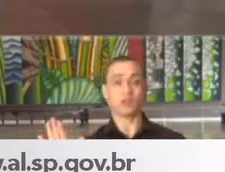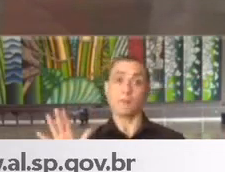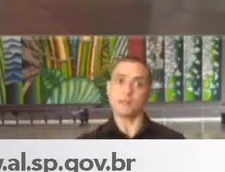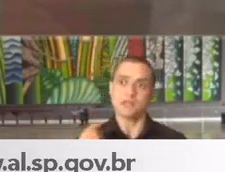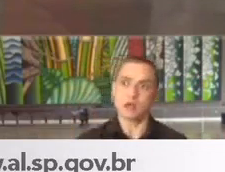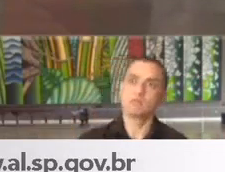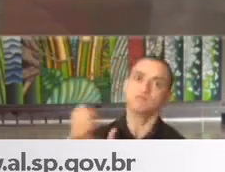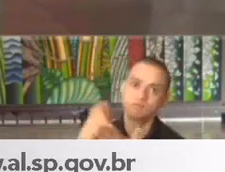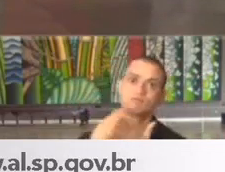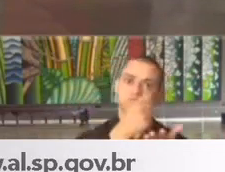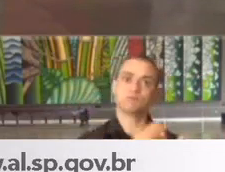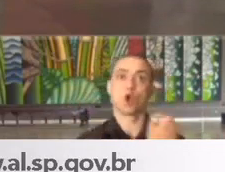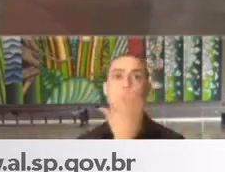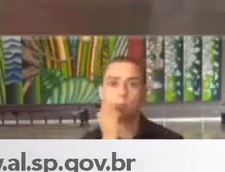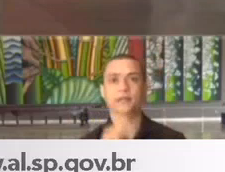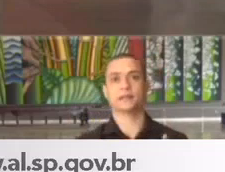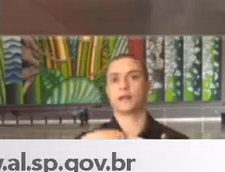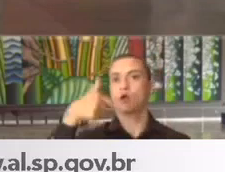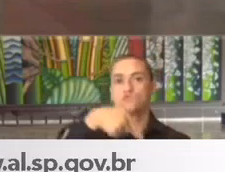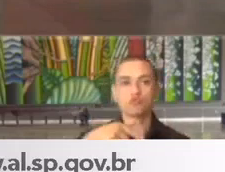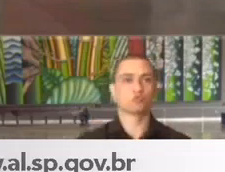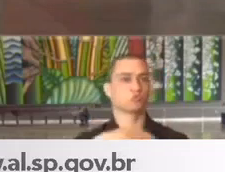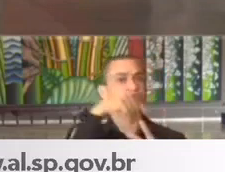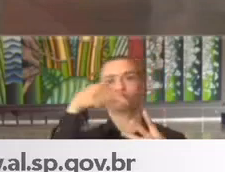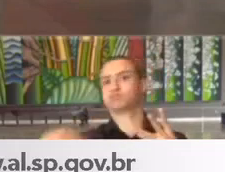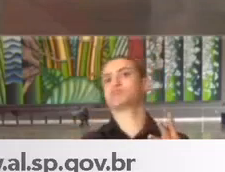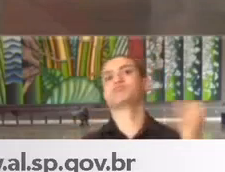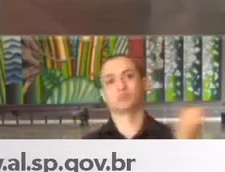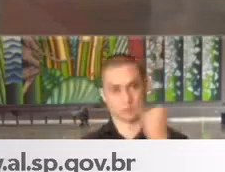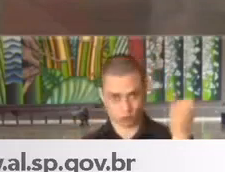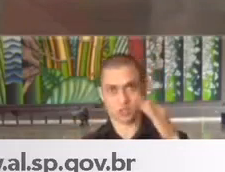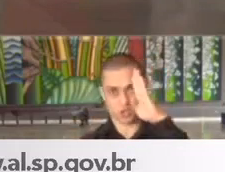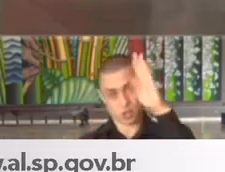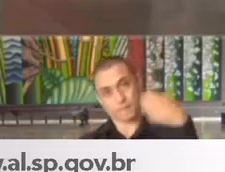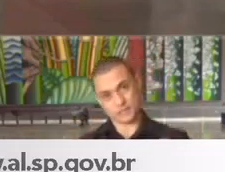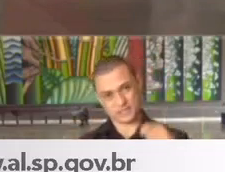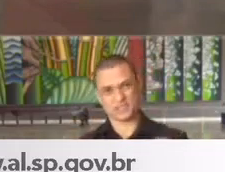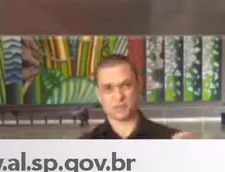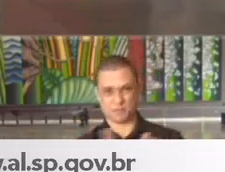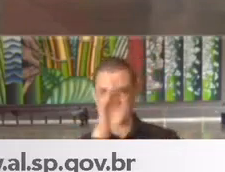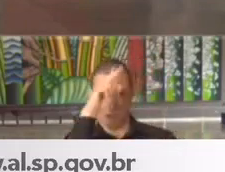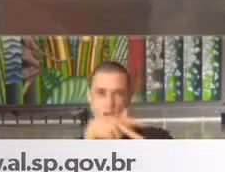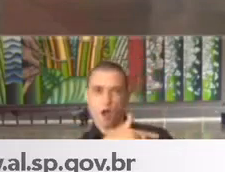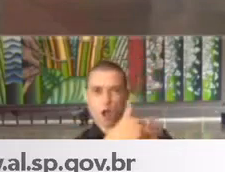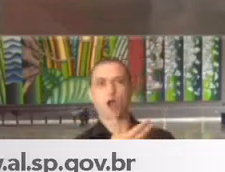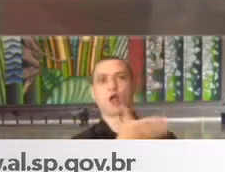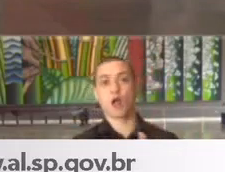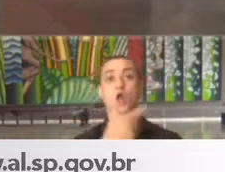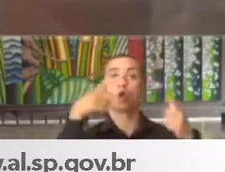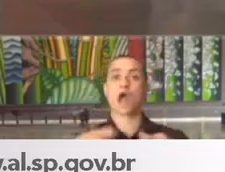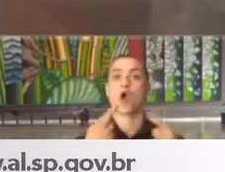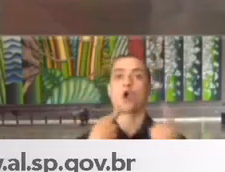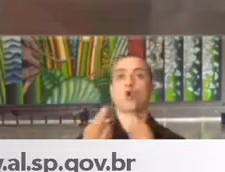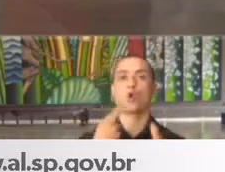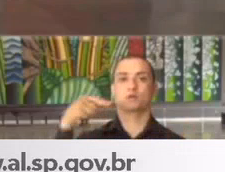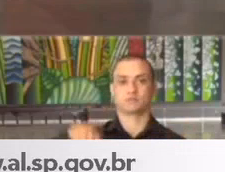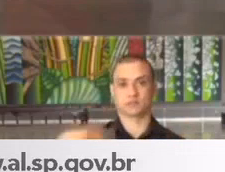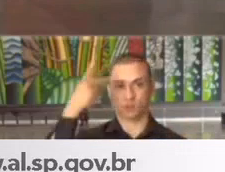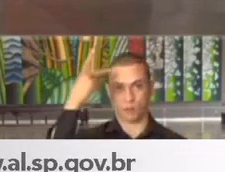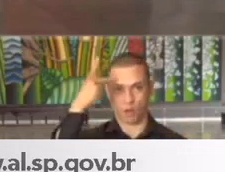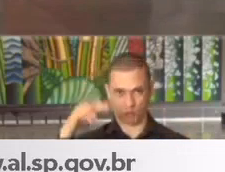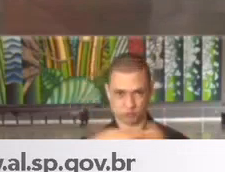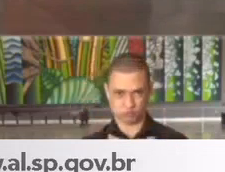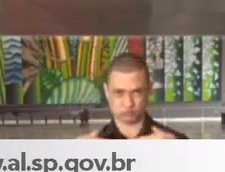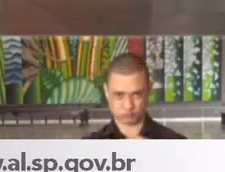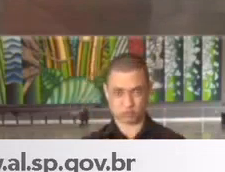e sem combustível ou serviços mecânicos e de borracharia nas estradas de São Paulo. E ao agro